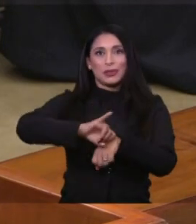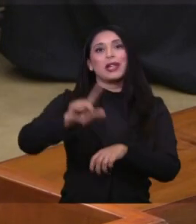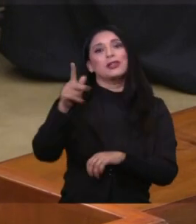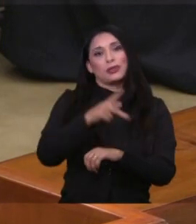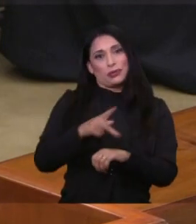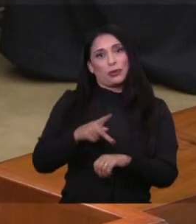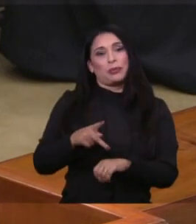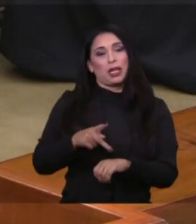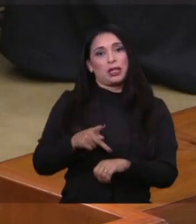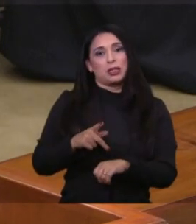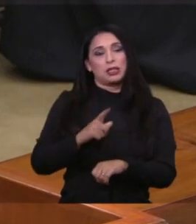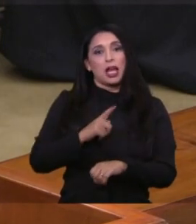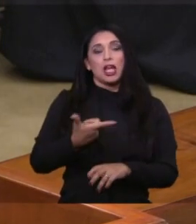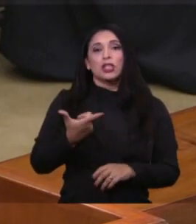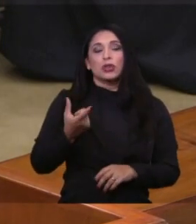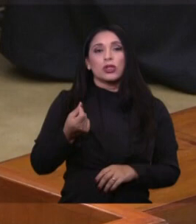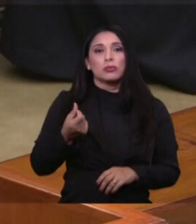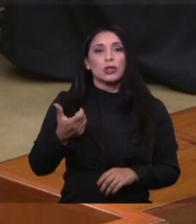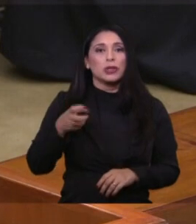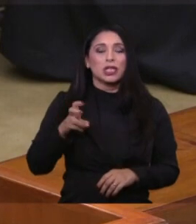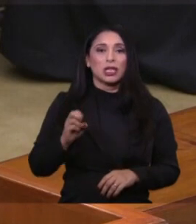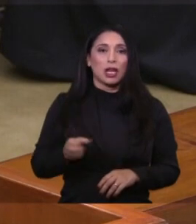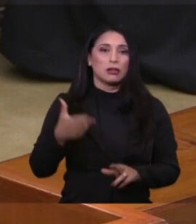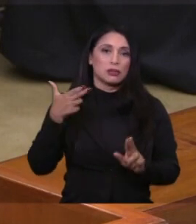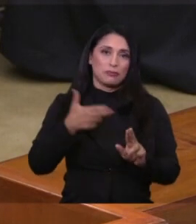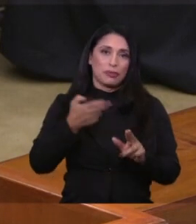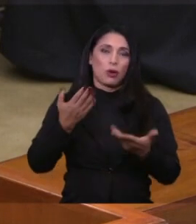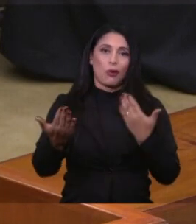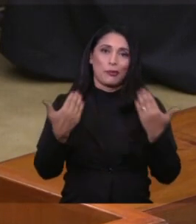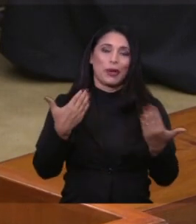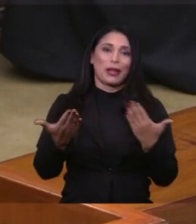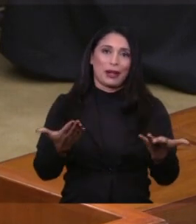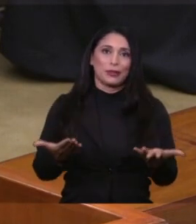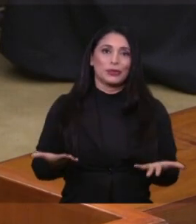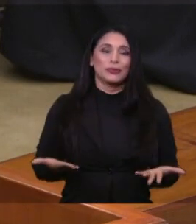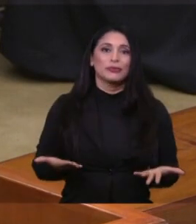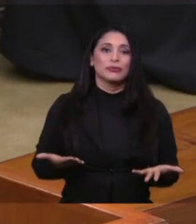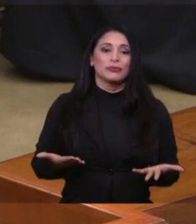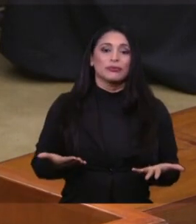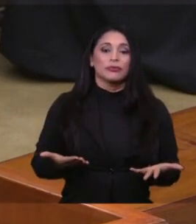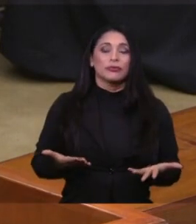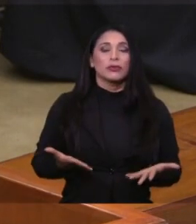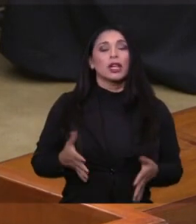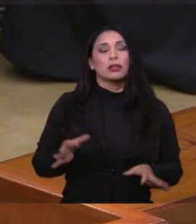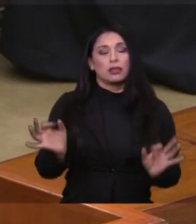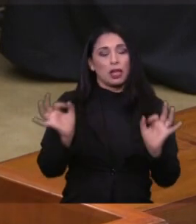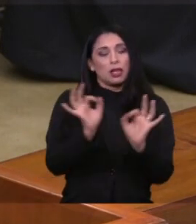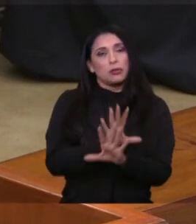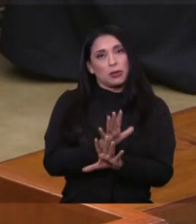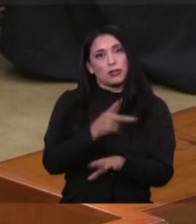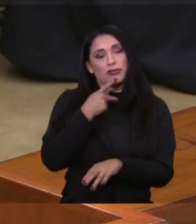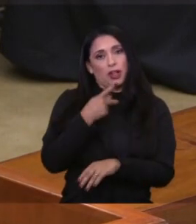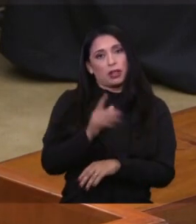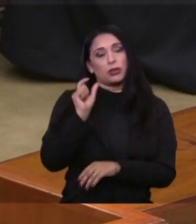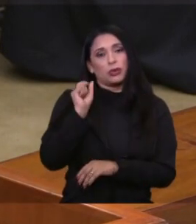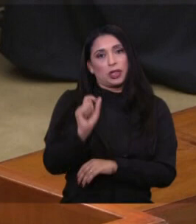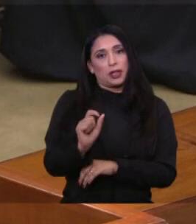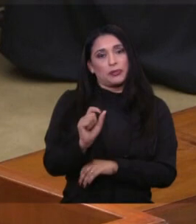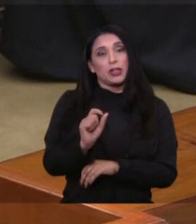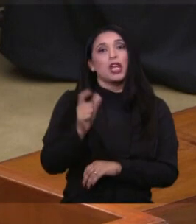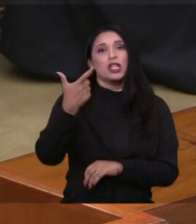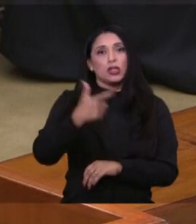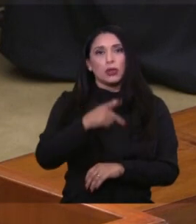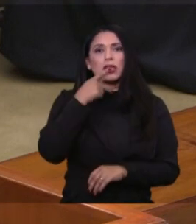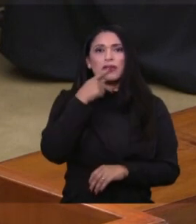enquanto 2.500 homens brancos foram mortos por arma de fogo nas capitais desse país. Concluo falando, e com isso